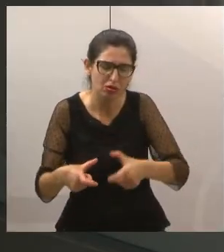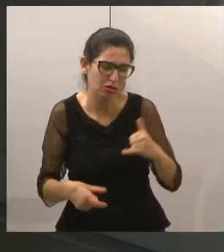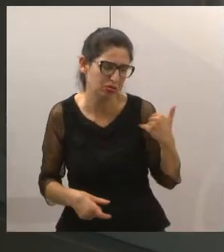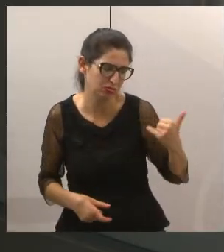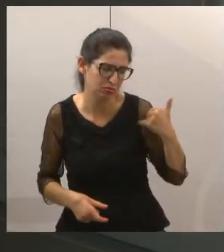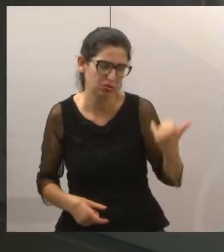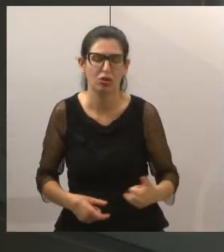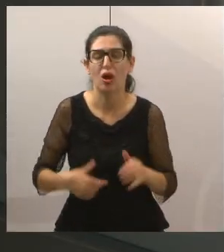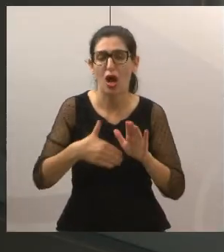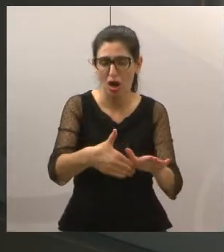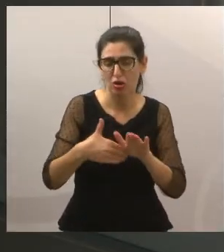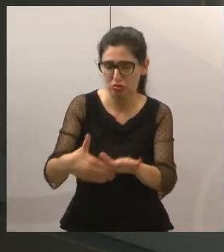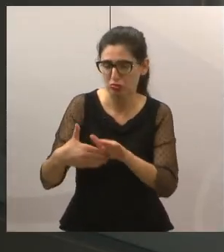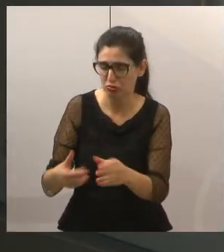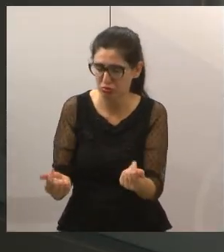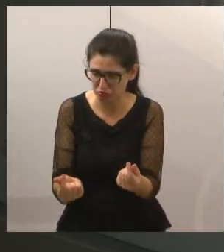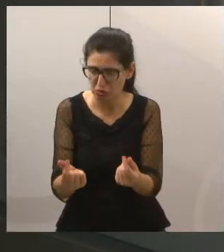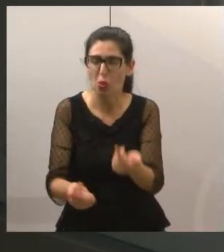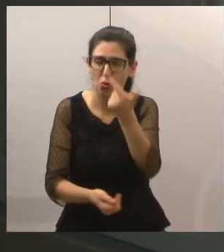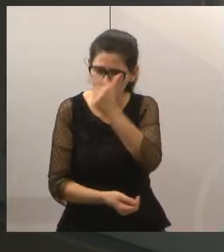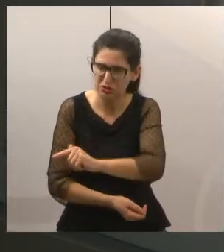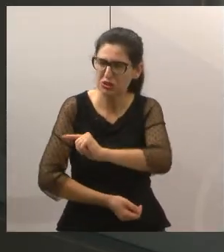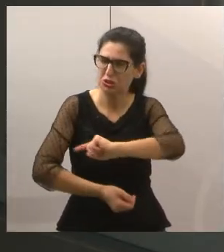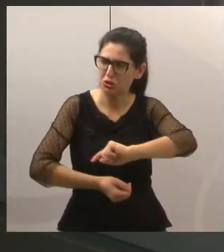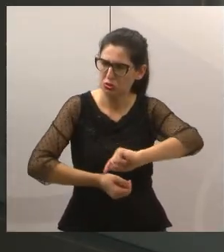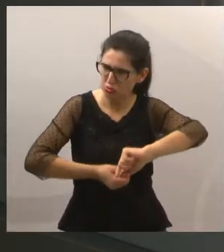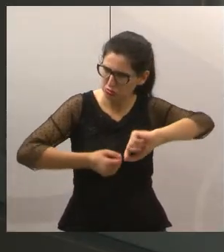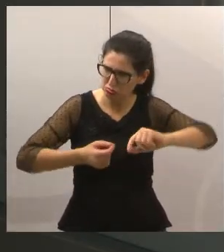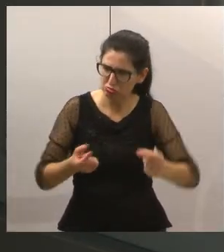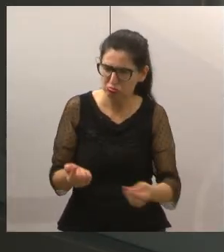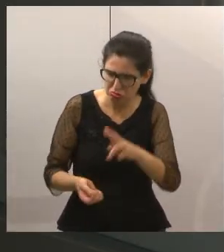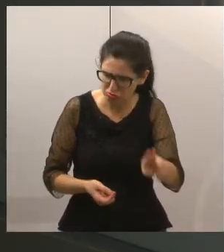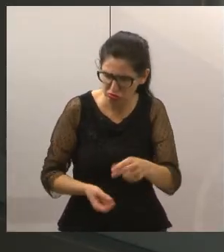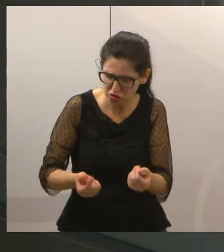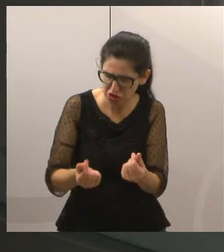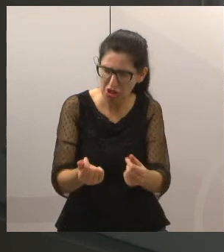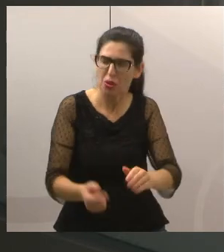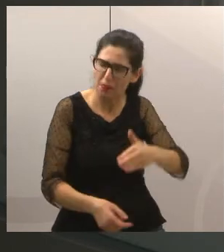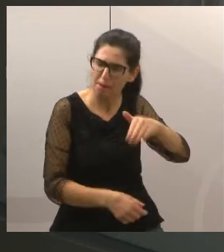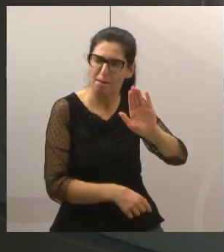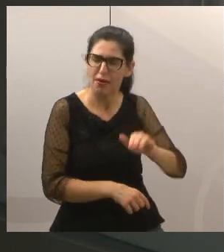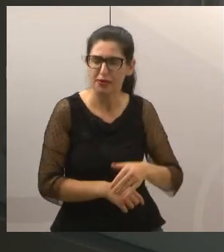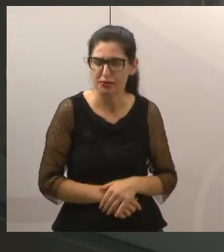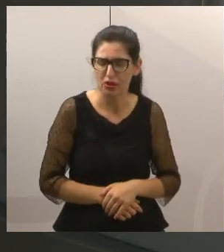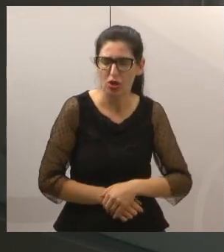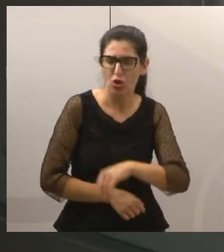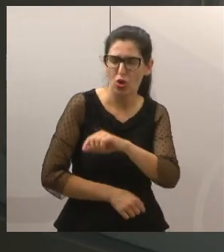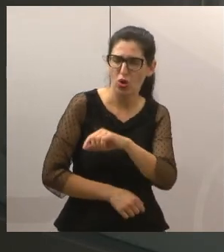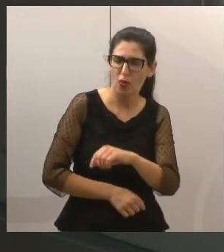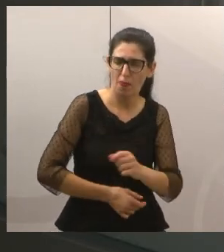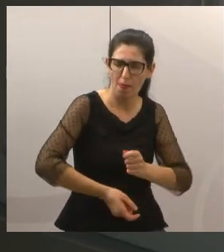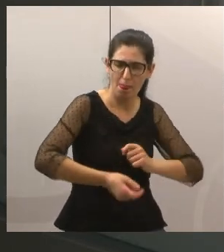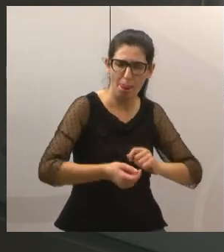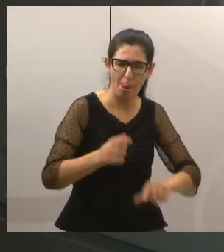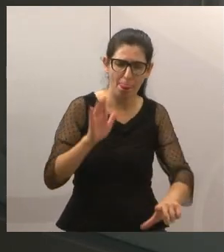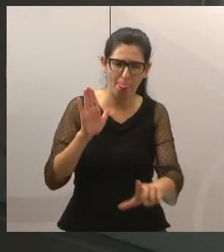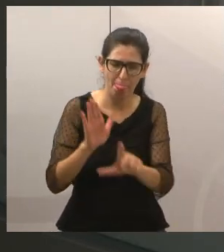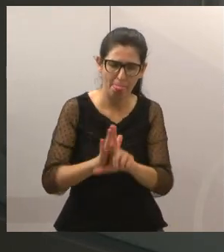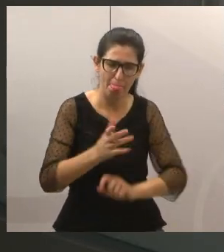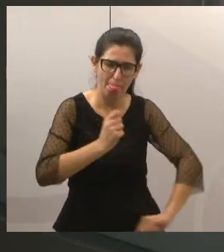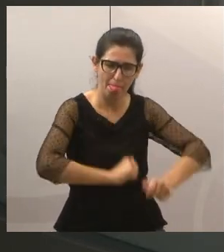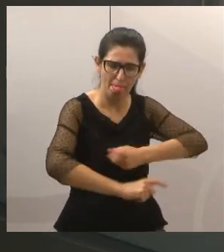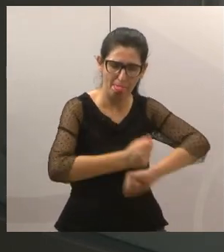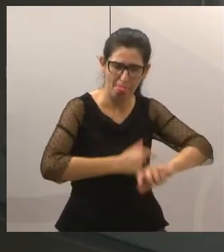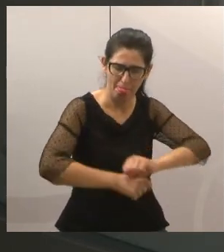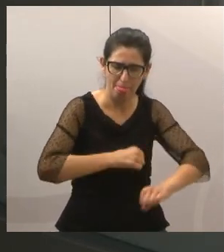executado, a gente conseguiu ampliar, triplicar realmente os recursos para os 3 asilos da cidade, e na LOA de 2020 já está previsto um aumento